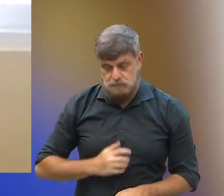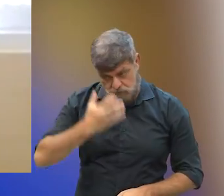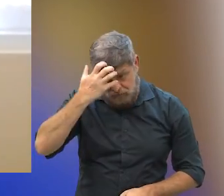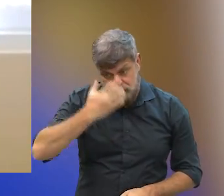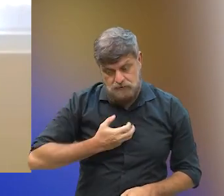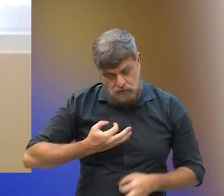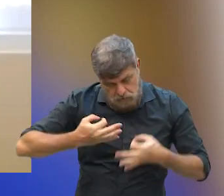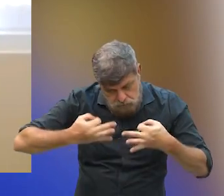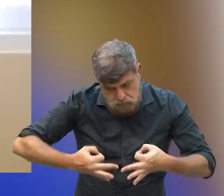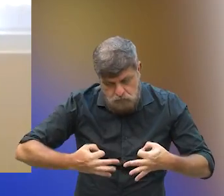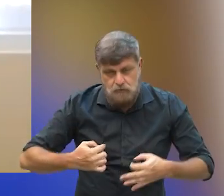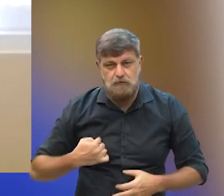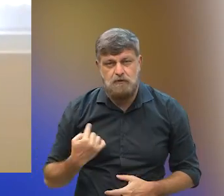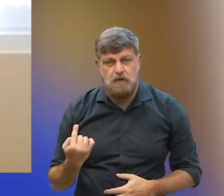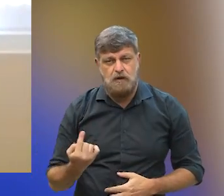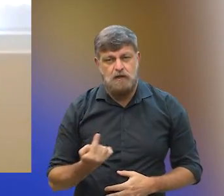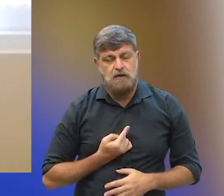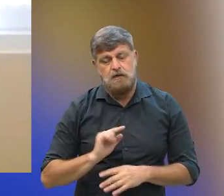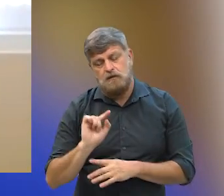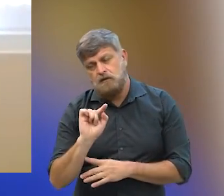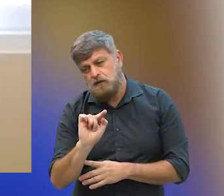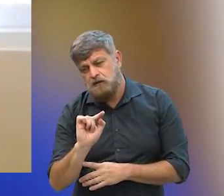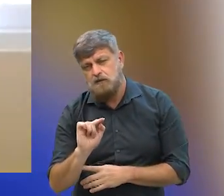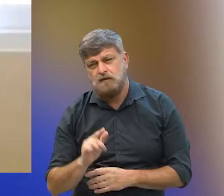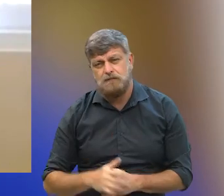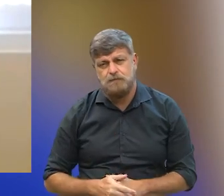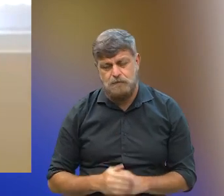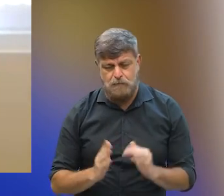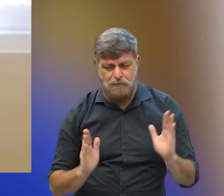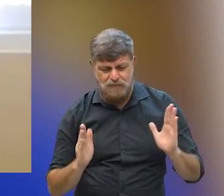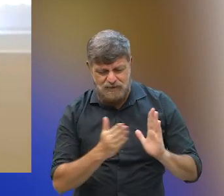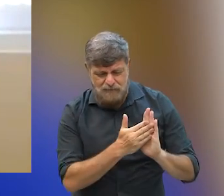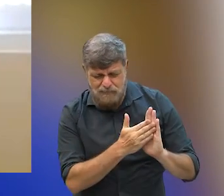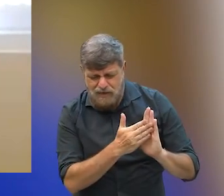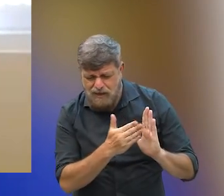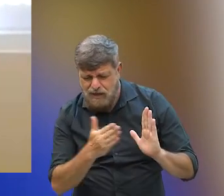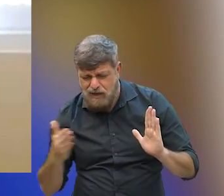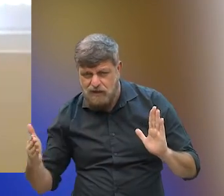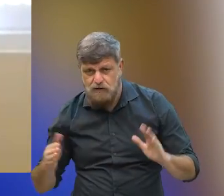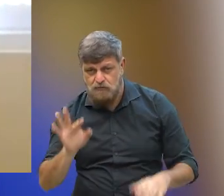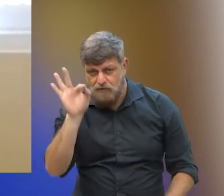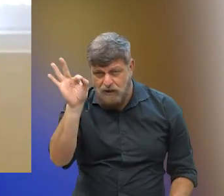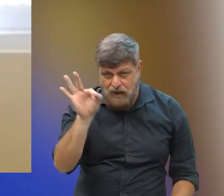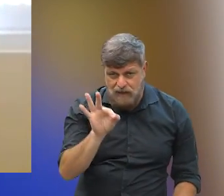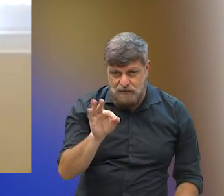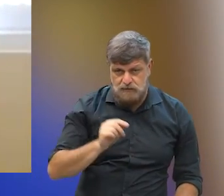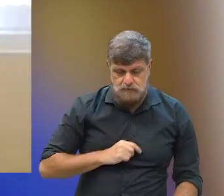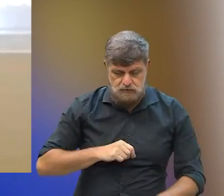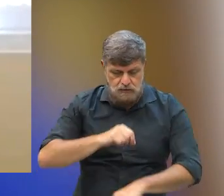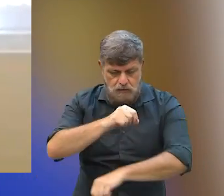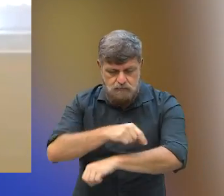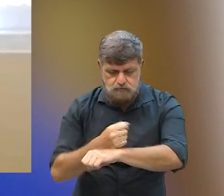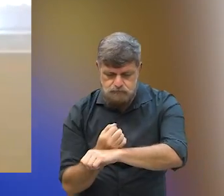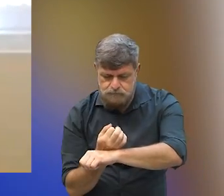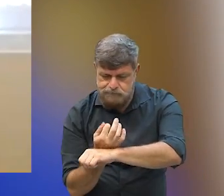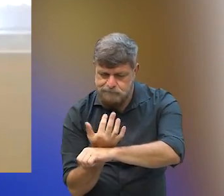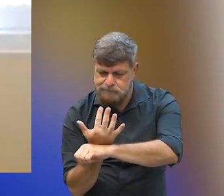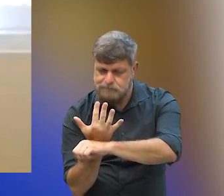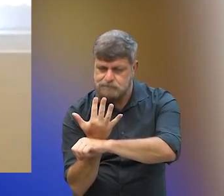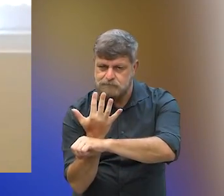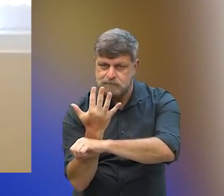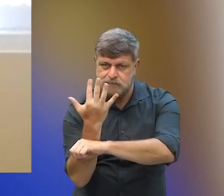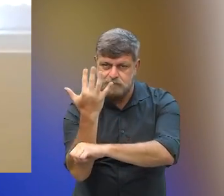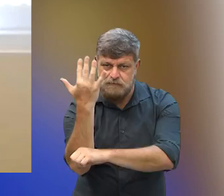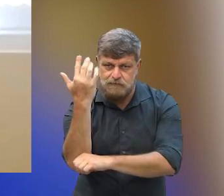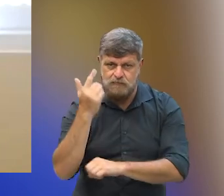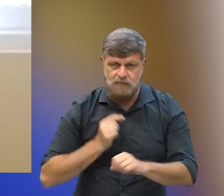sérios, e ao longo desse período, as taxas de aquela regeneração natural das florestas, elas